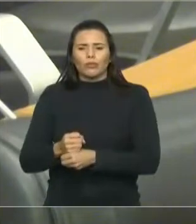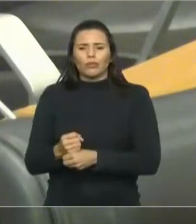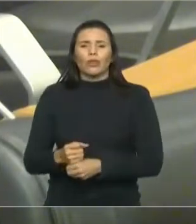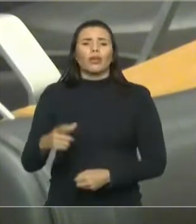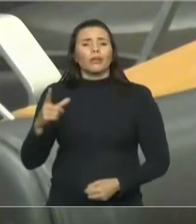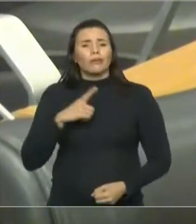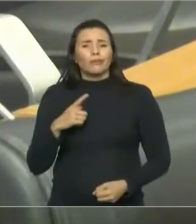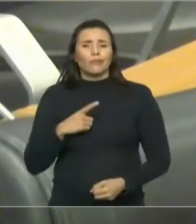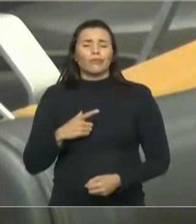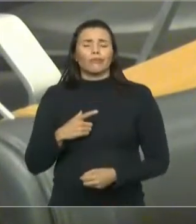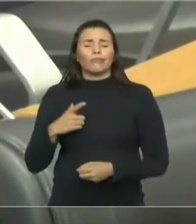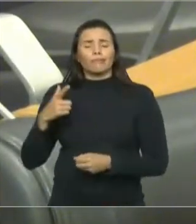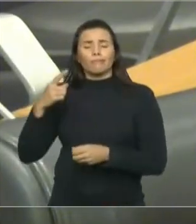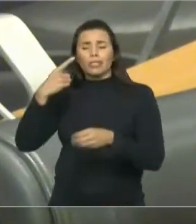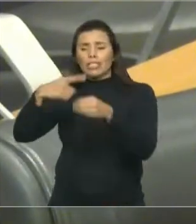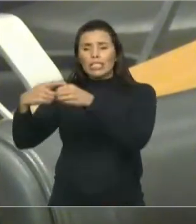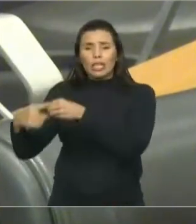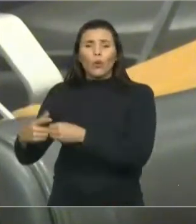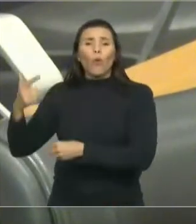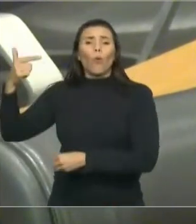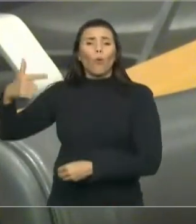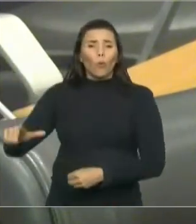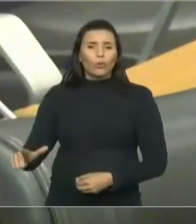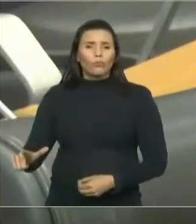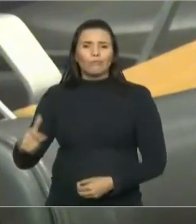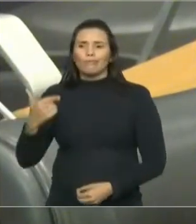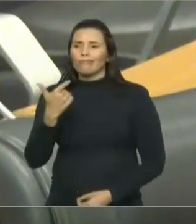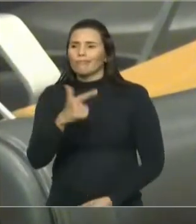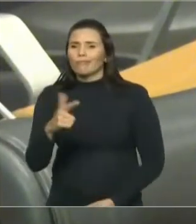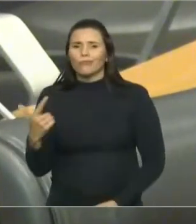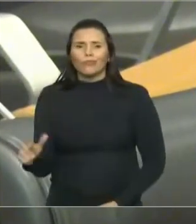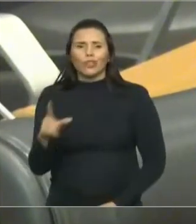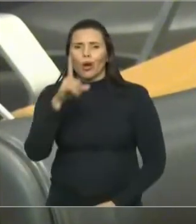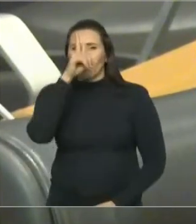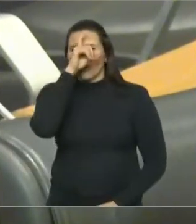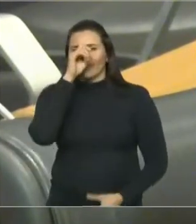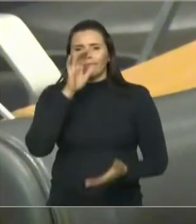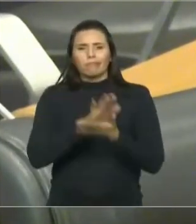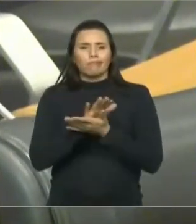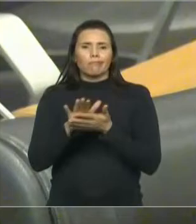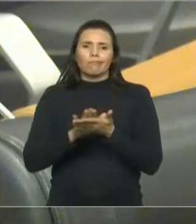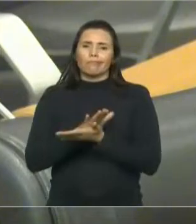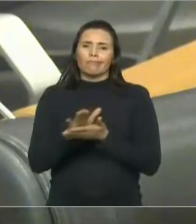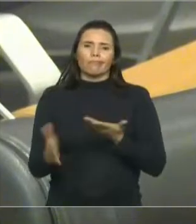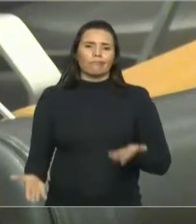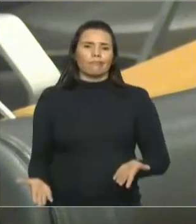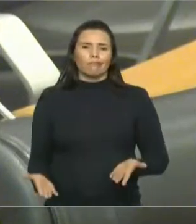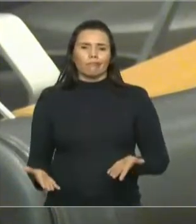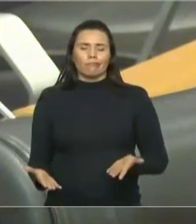sequer um tipo de atendimento ou se chegava a qualquer ação do Estado.